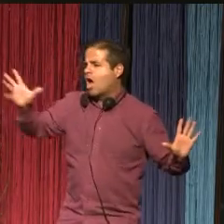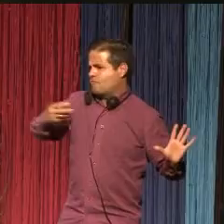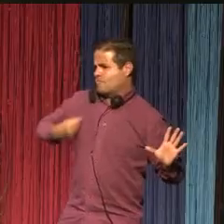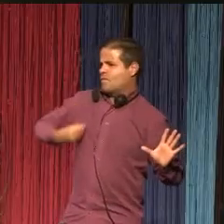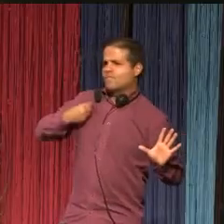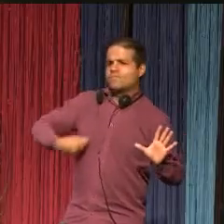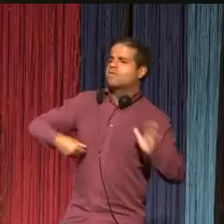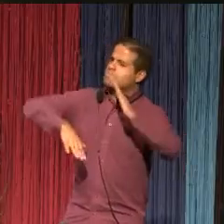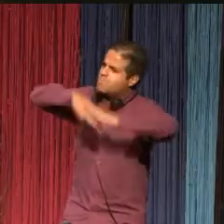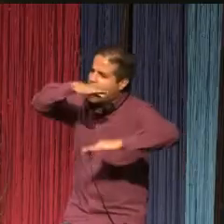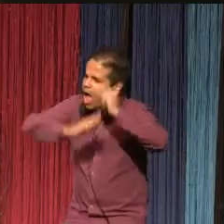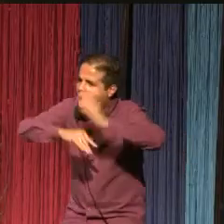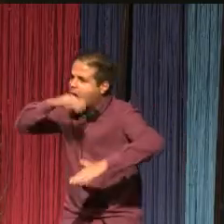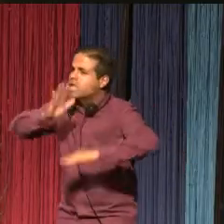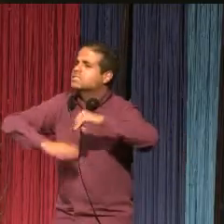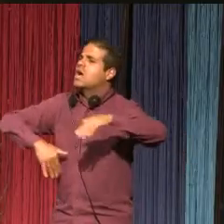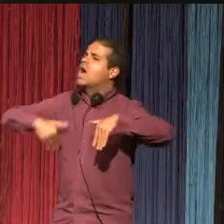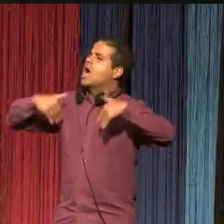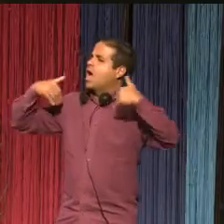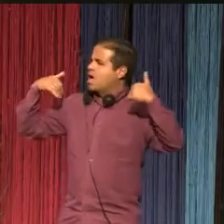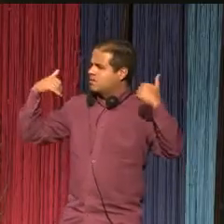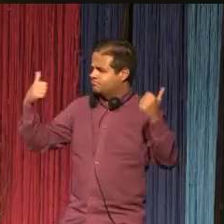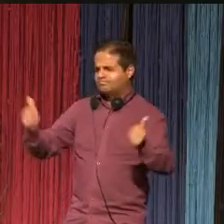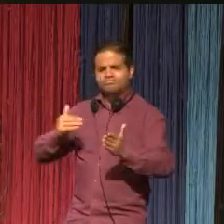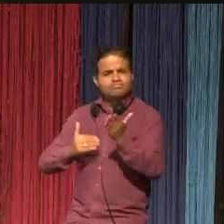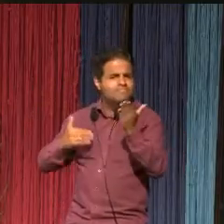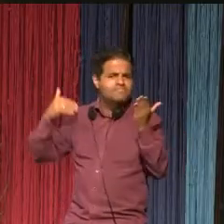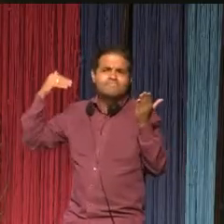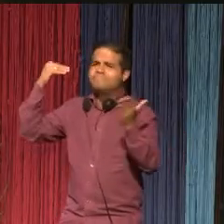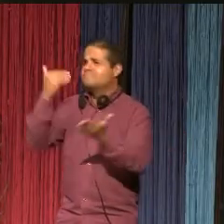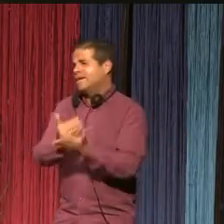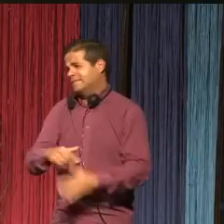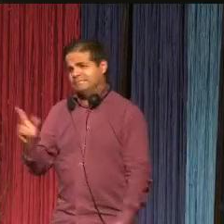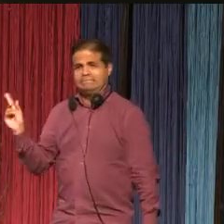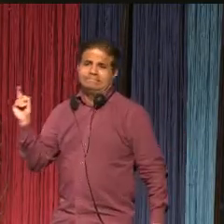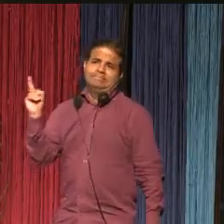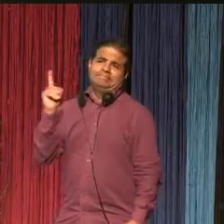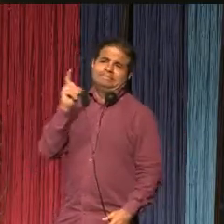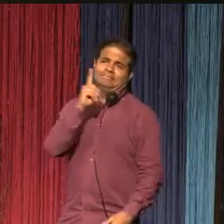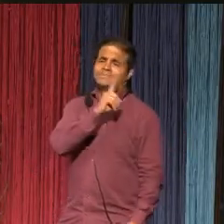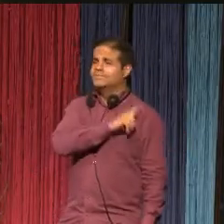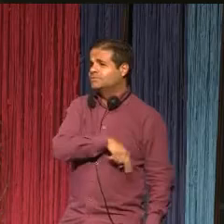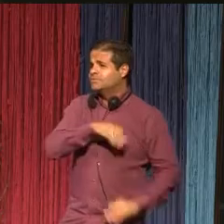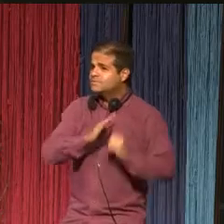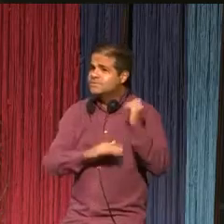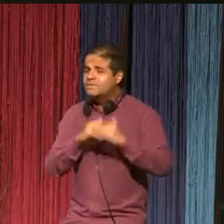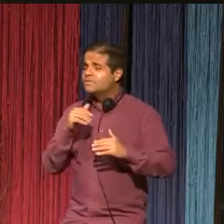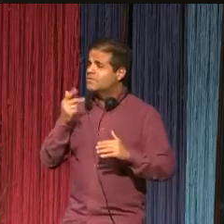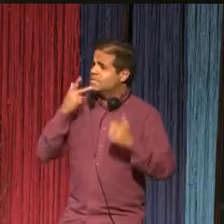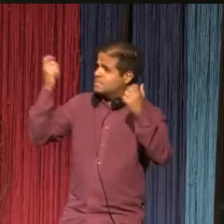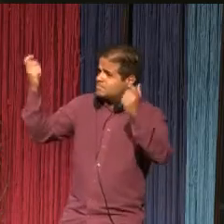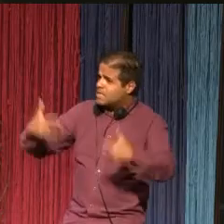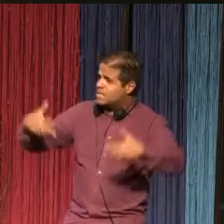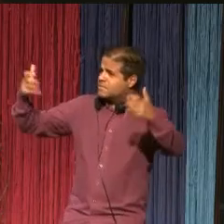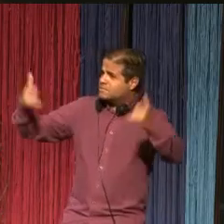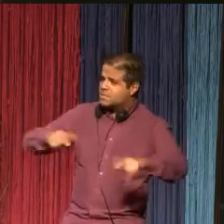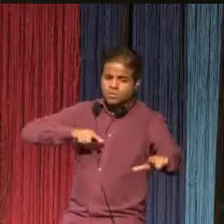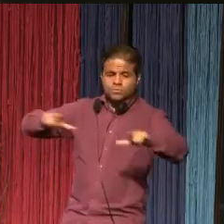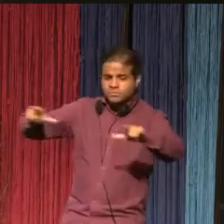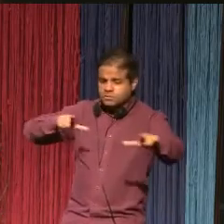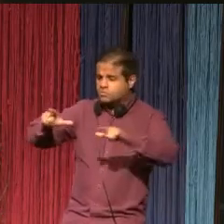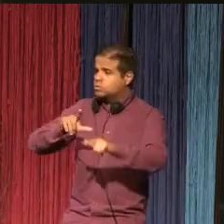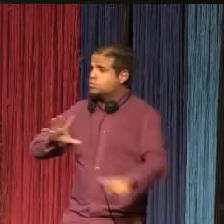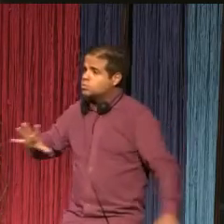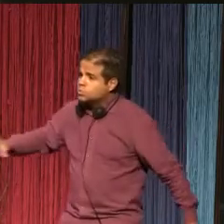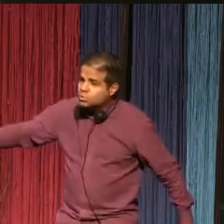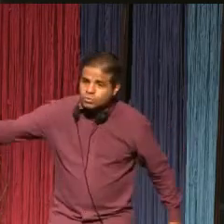Viver e praticar é bem mais difícil. Você fala muito do trabalho que